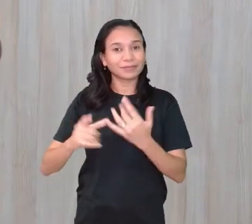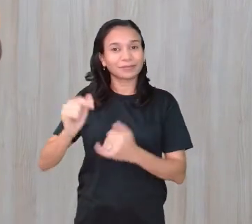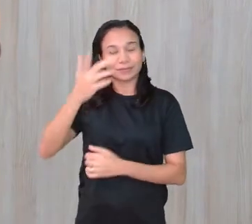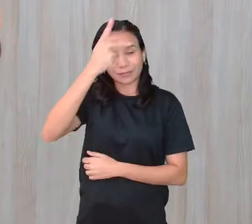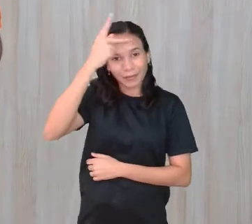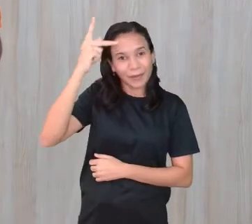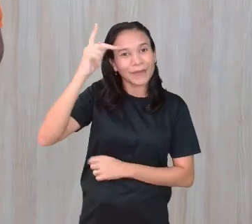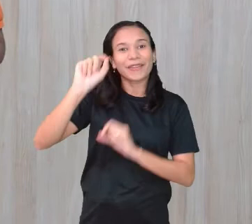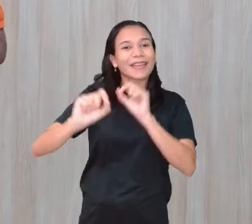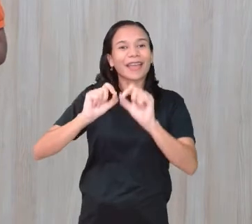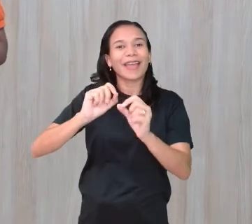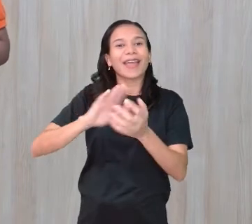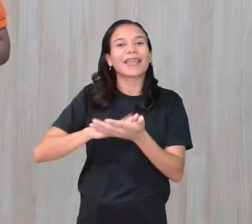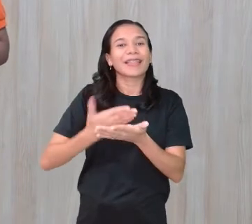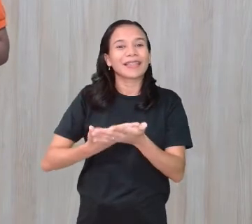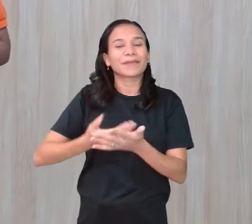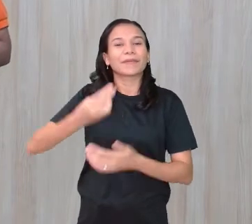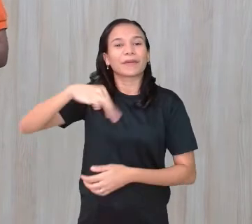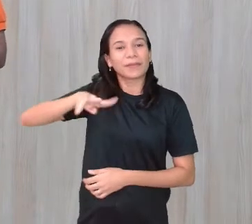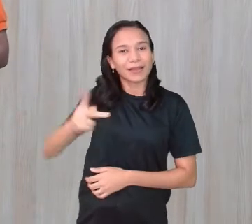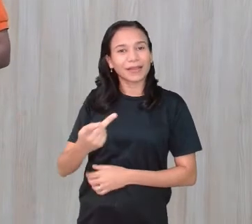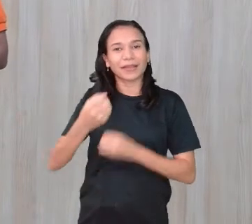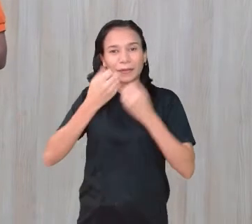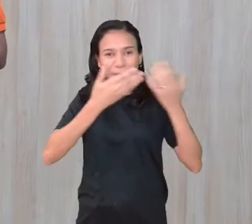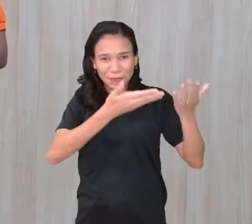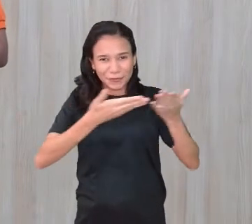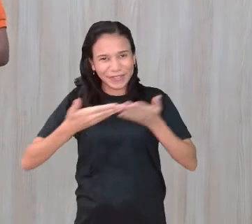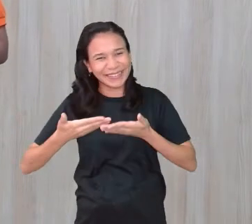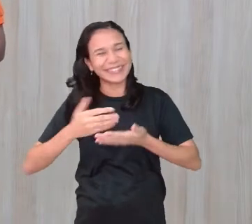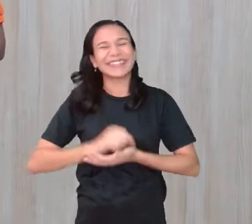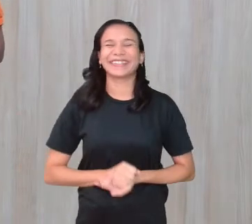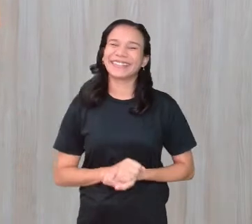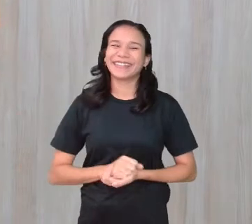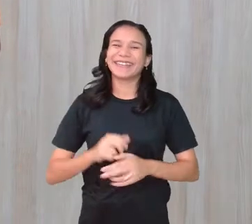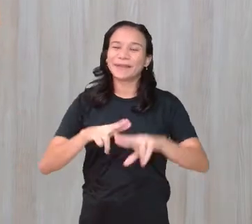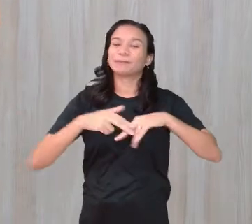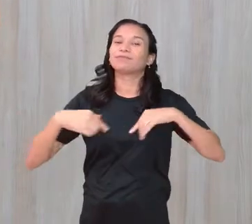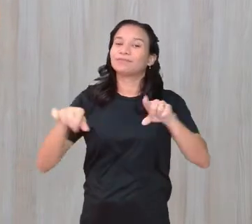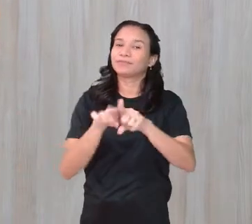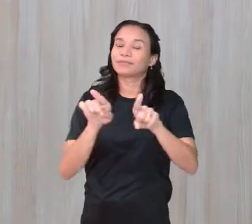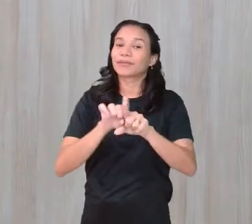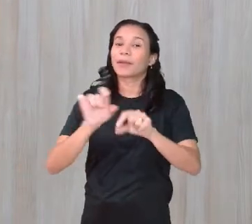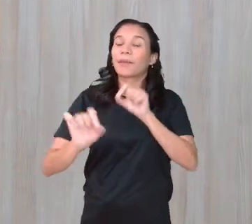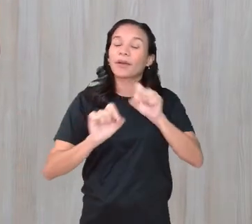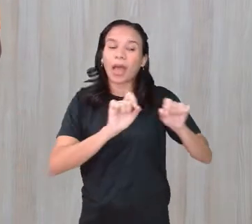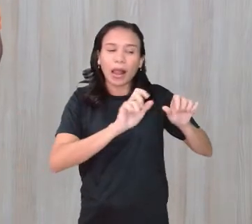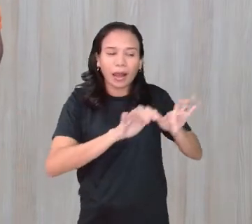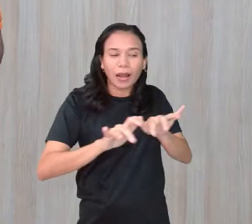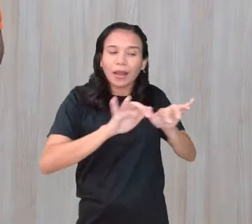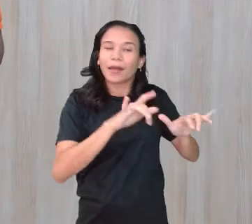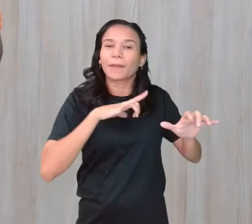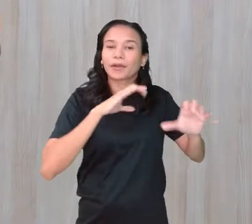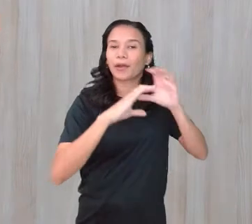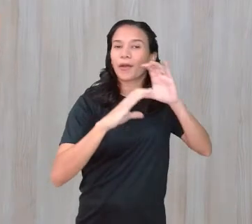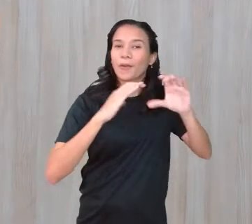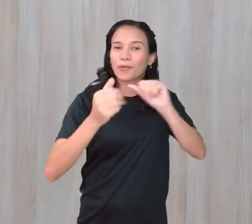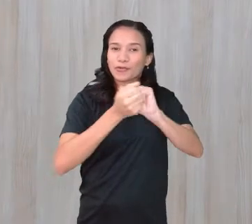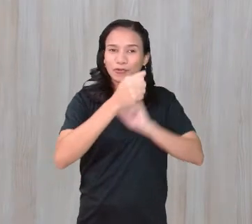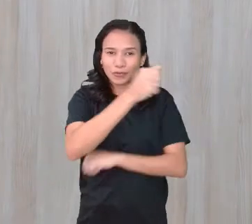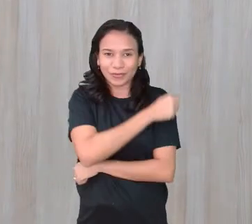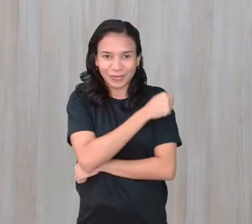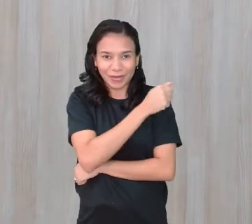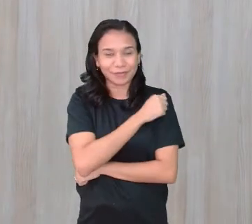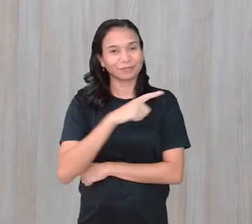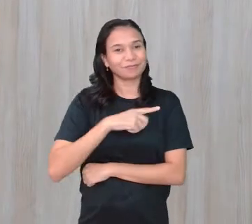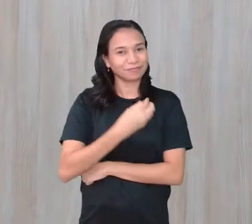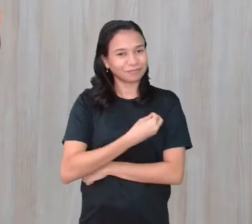de sinais, a nossa querida intérprete Helena. Seja muito bem-vinda, Helena. E também no chat, para fazer a comunicação com vocês que estão